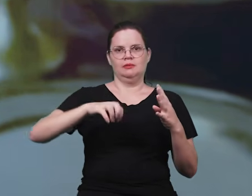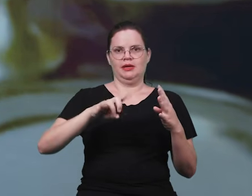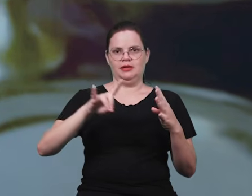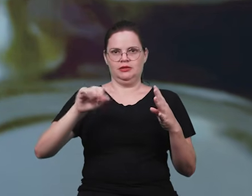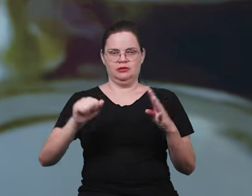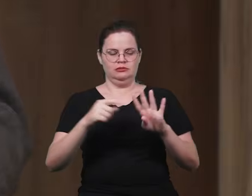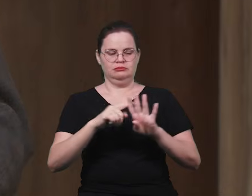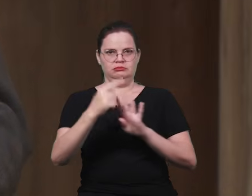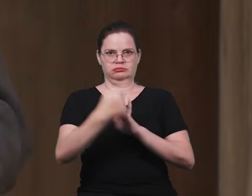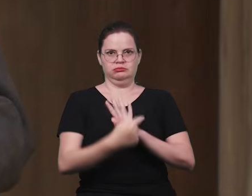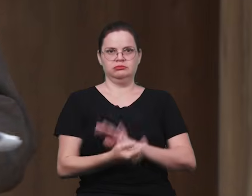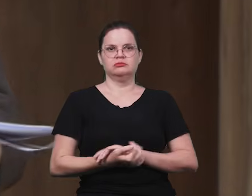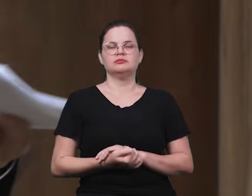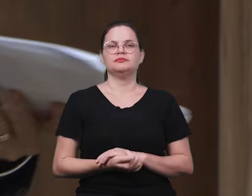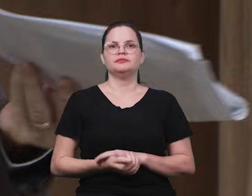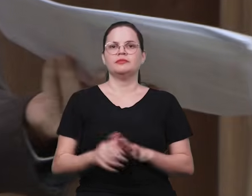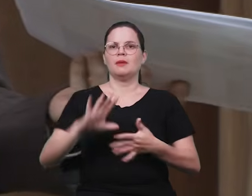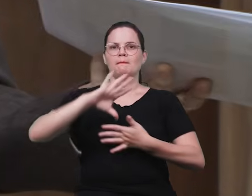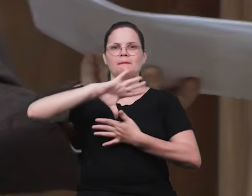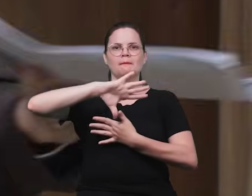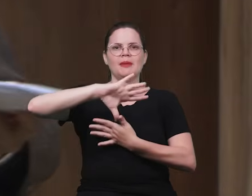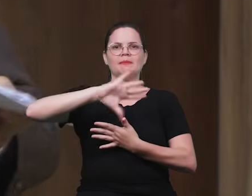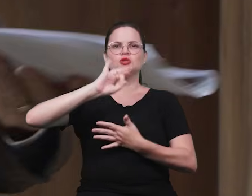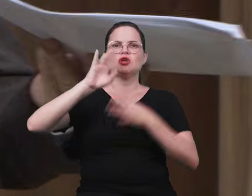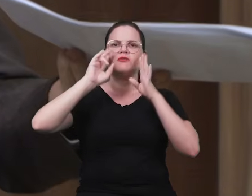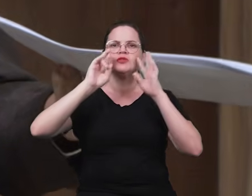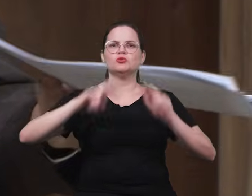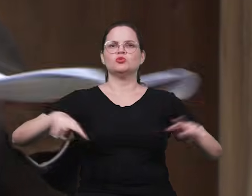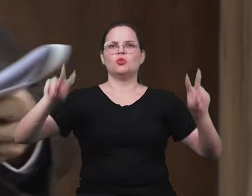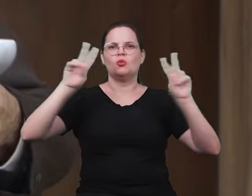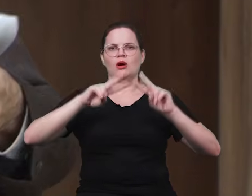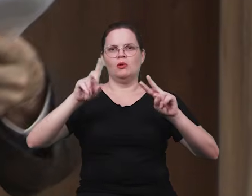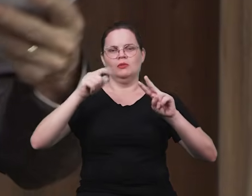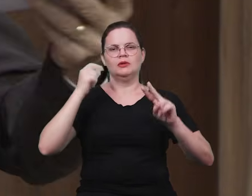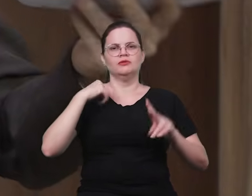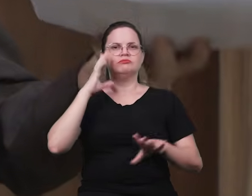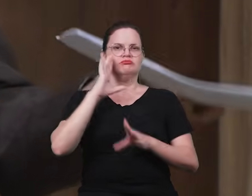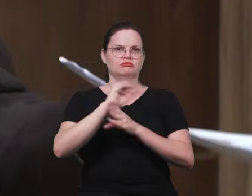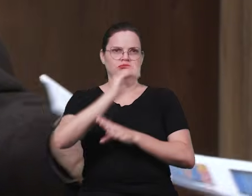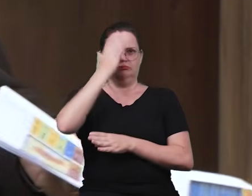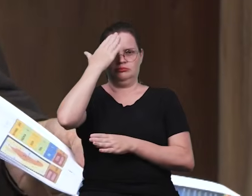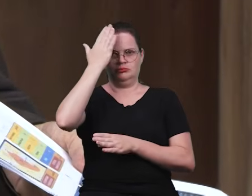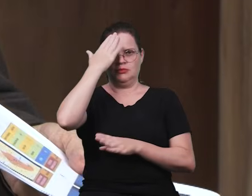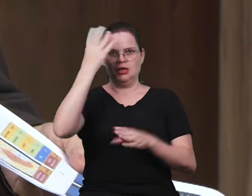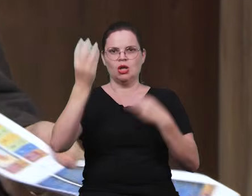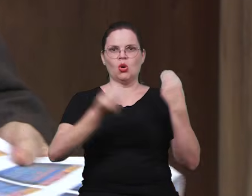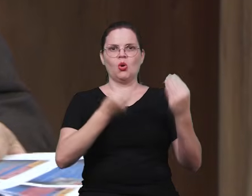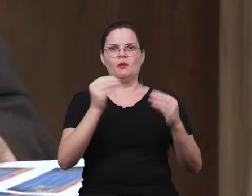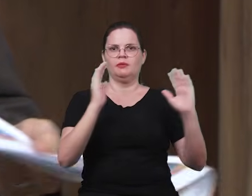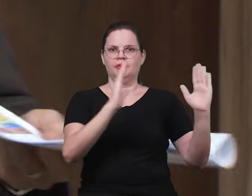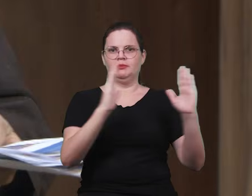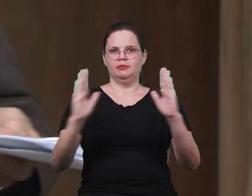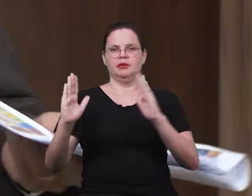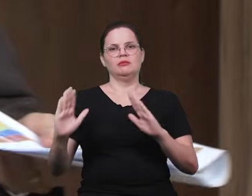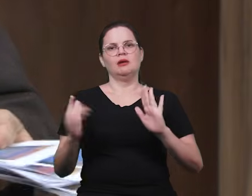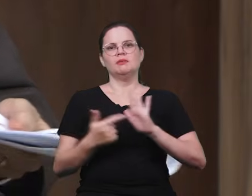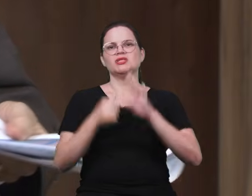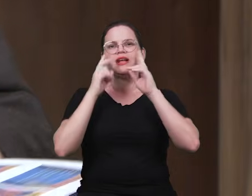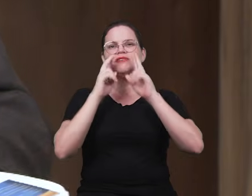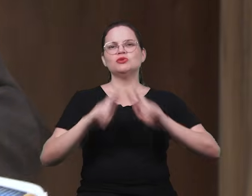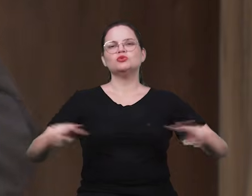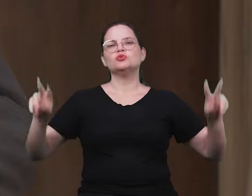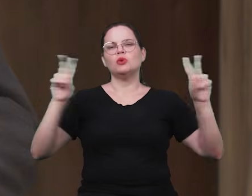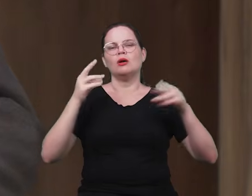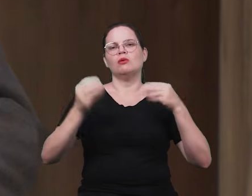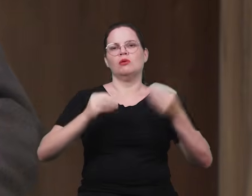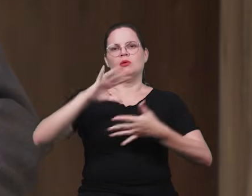Então, o mapa é só para a ciência dos irmãos, para ver a extensão de cada reino. Ilustrar, né? Ilustrar.